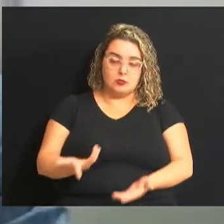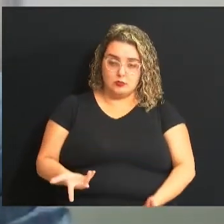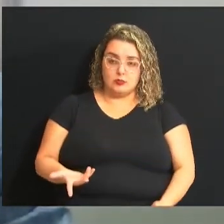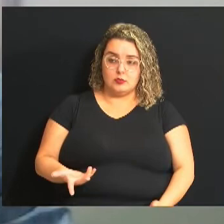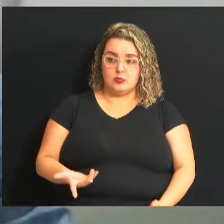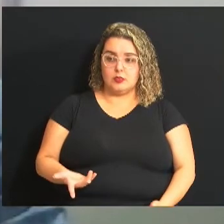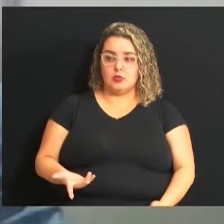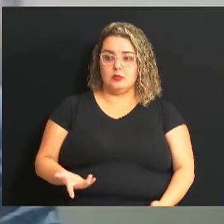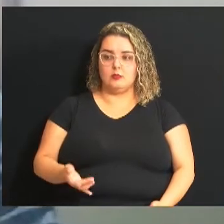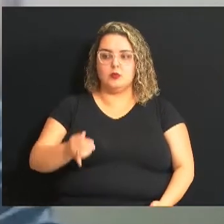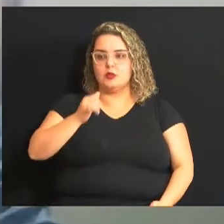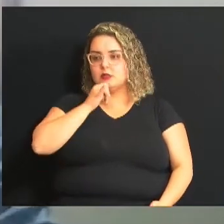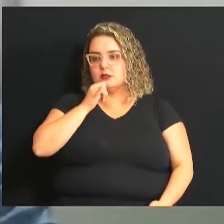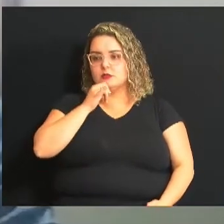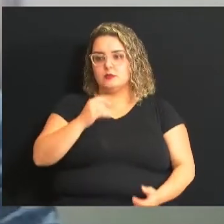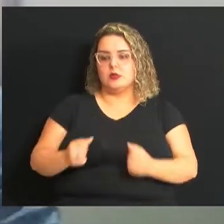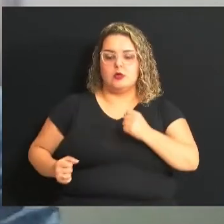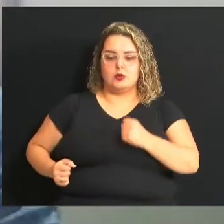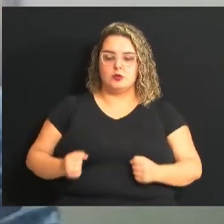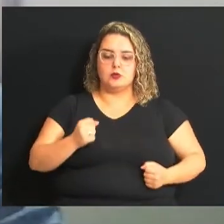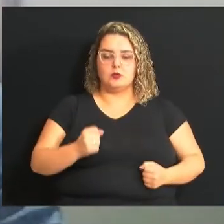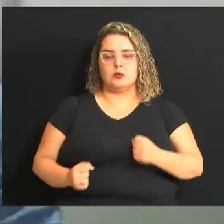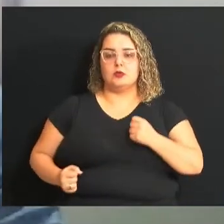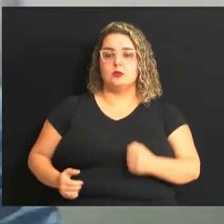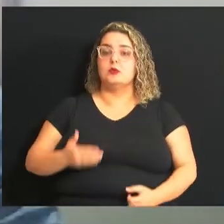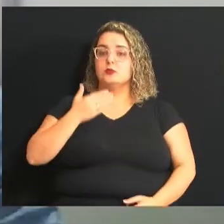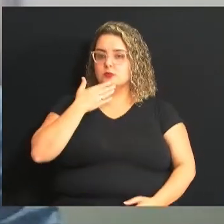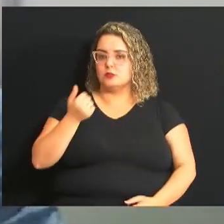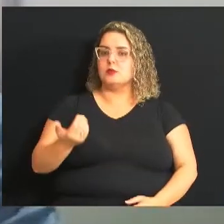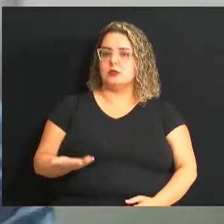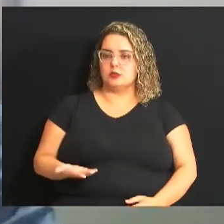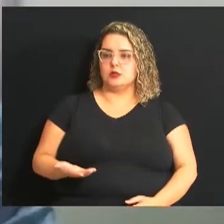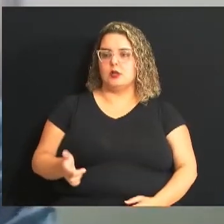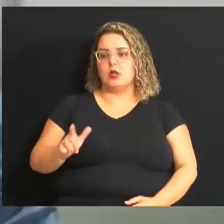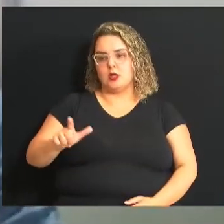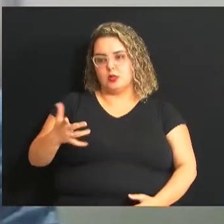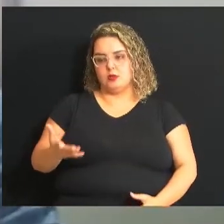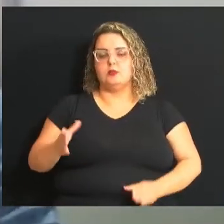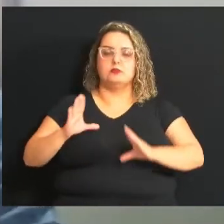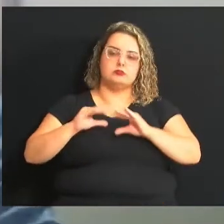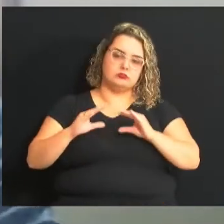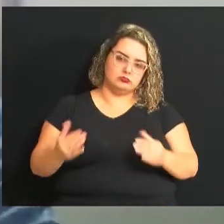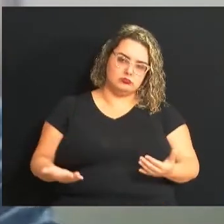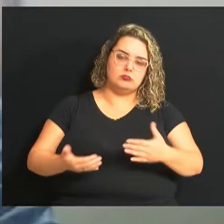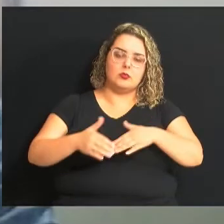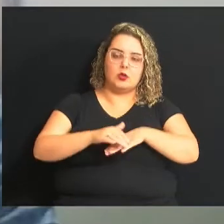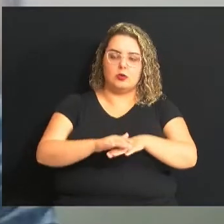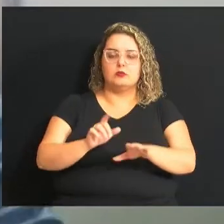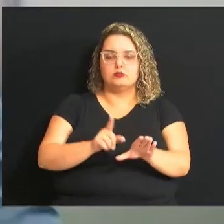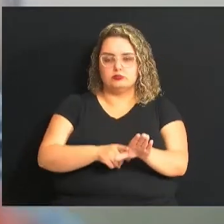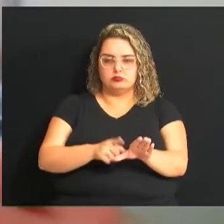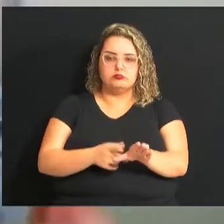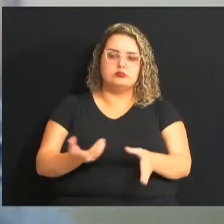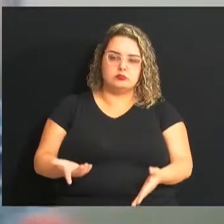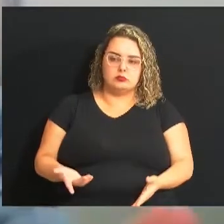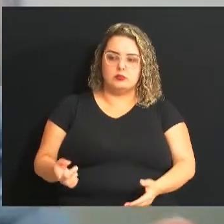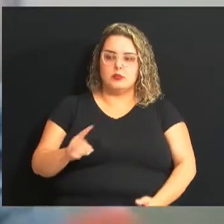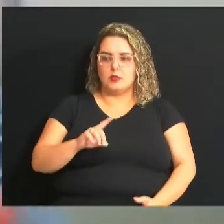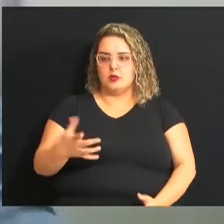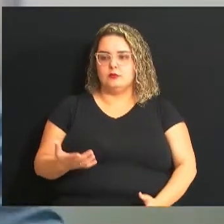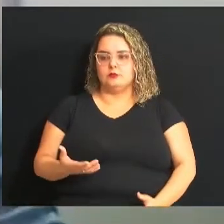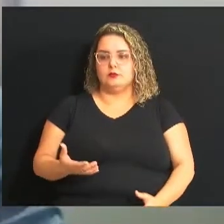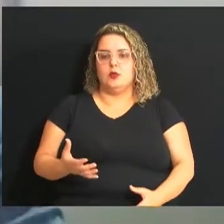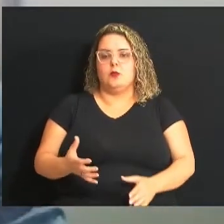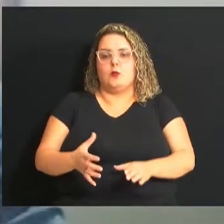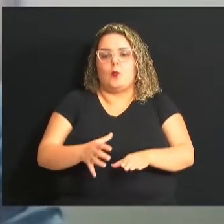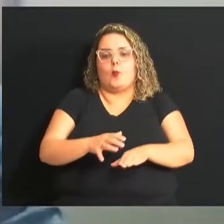a questão da corrida em si, da caminhada, são os melhores. E claro que fique confortável no pé, que não seja um tênis que seja muito